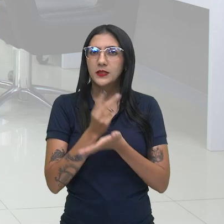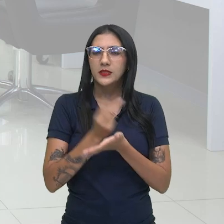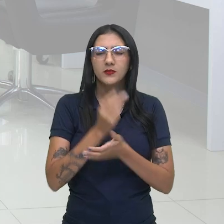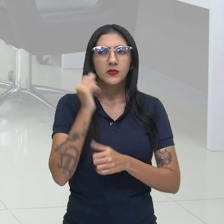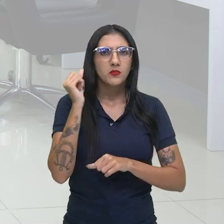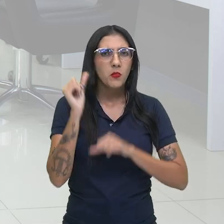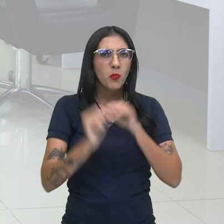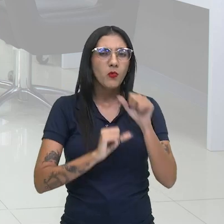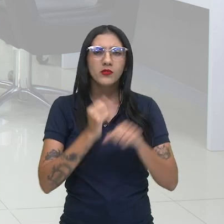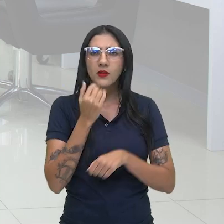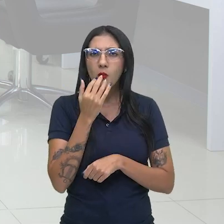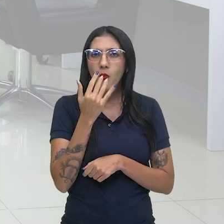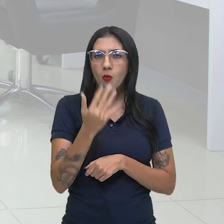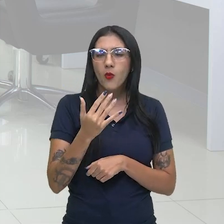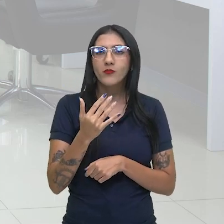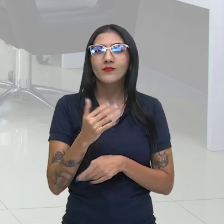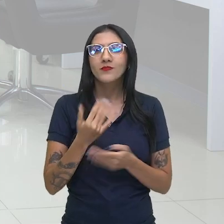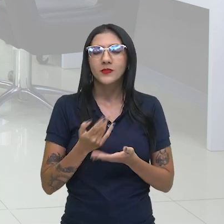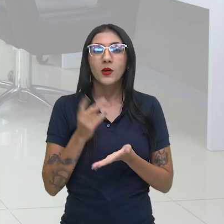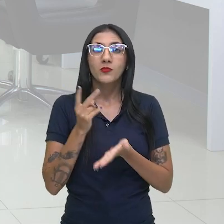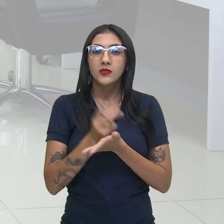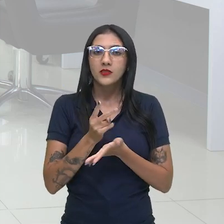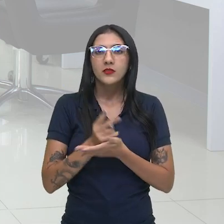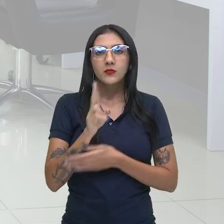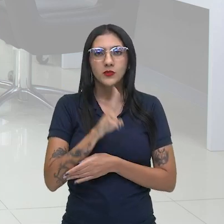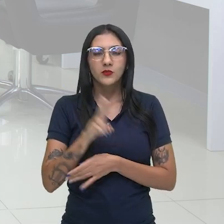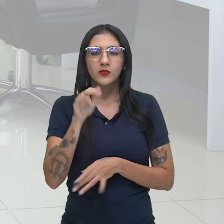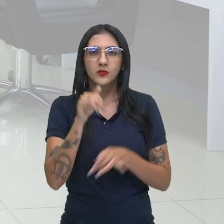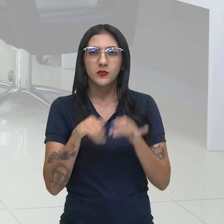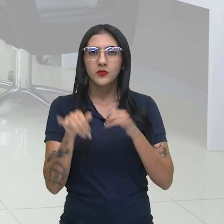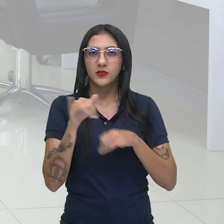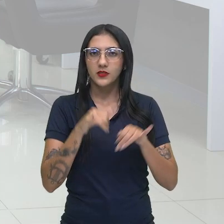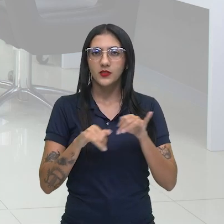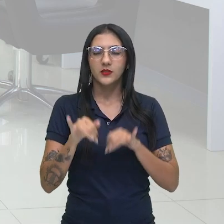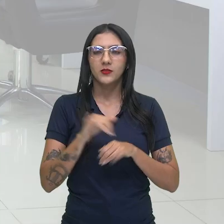alguma forma, a química está sendo usada.